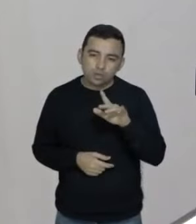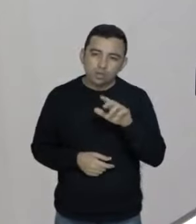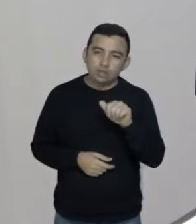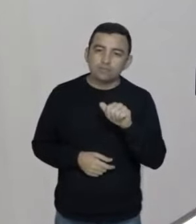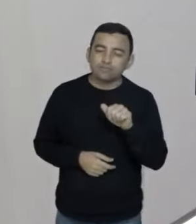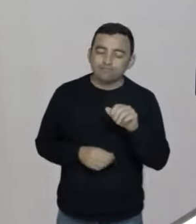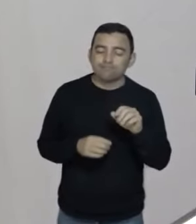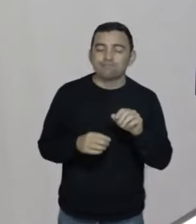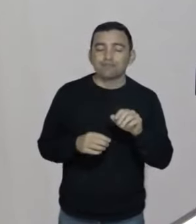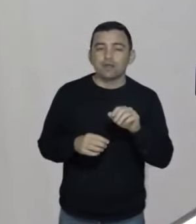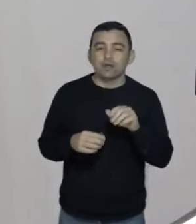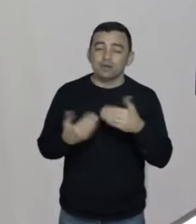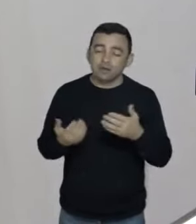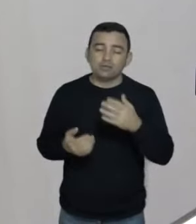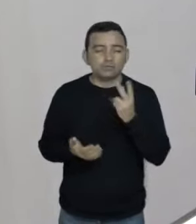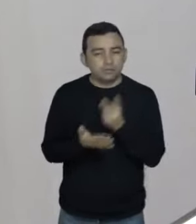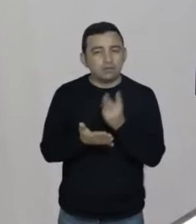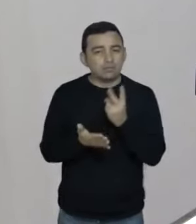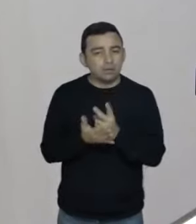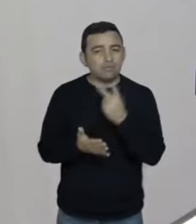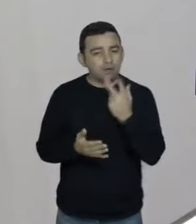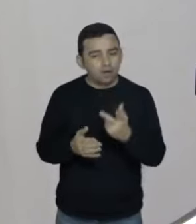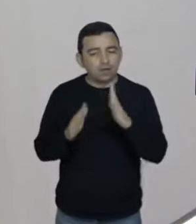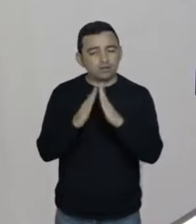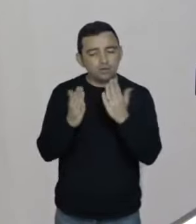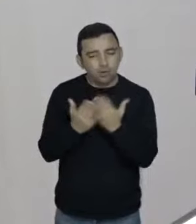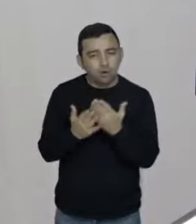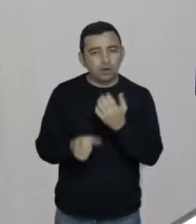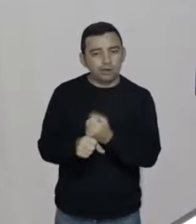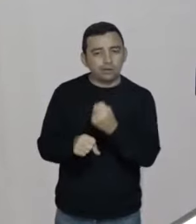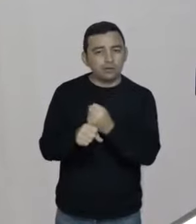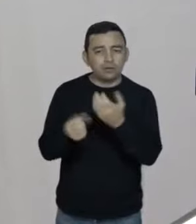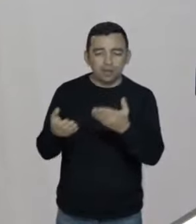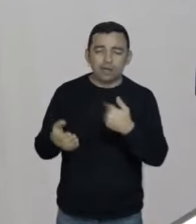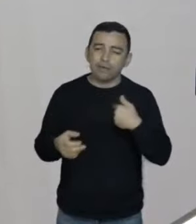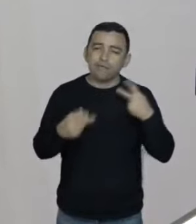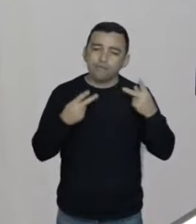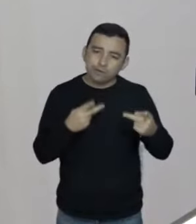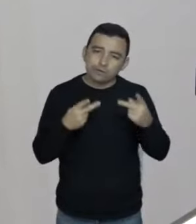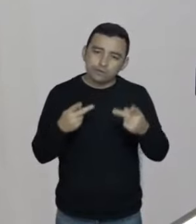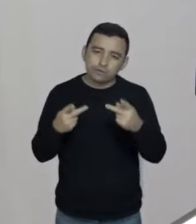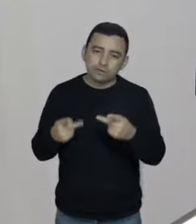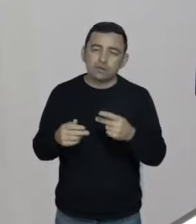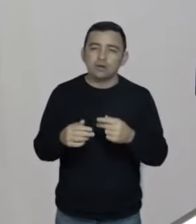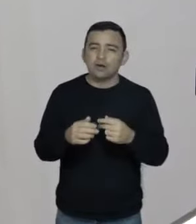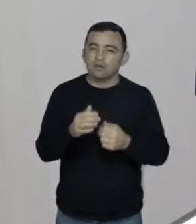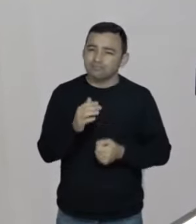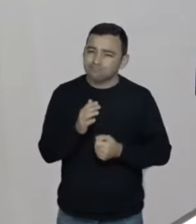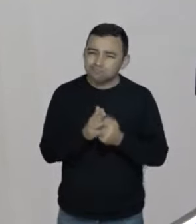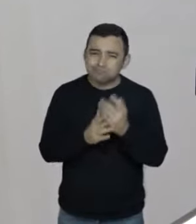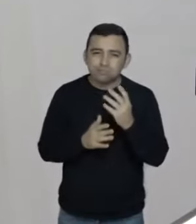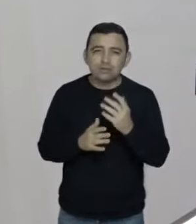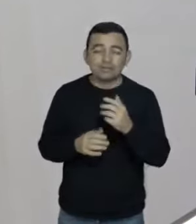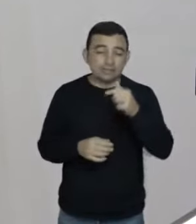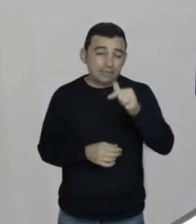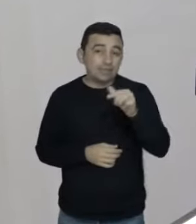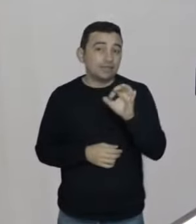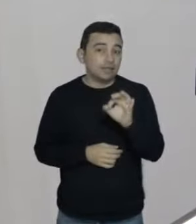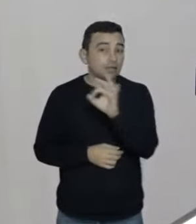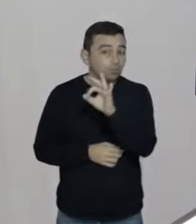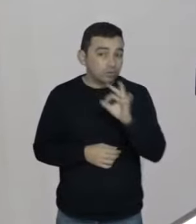constantemente Deputado sobre a escola e as suas obras e eu tenho visitado quase que 70%